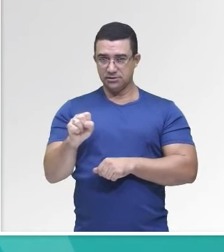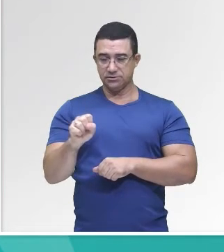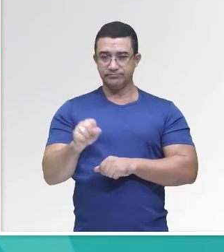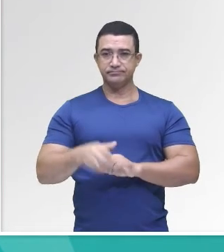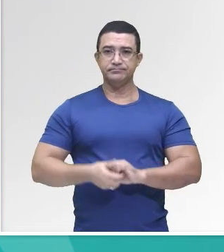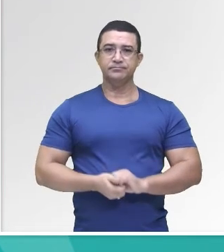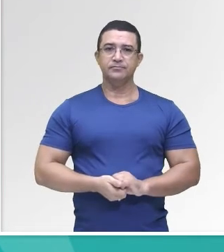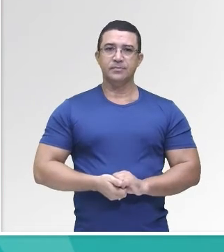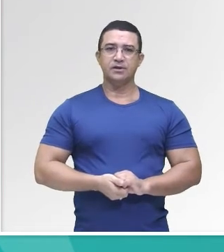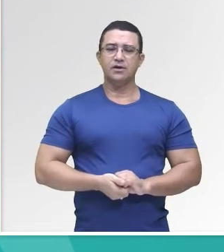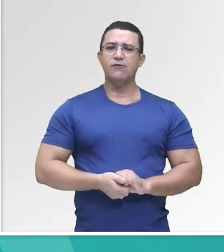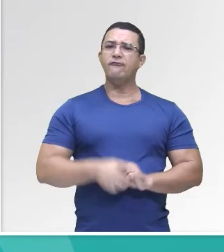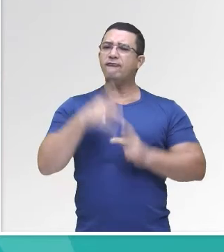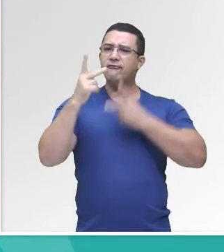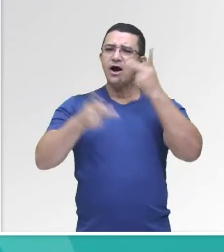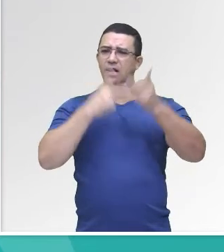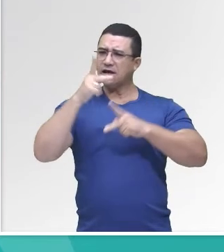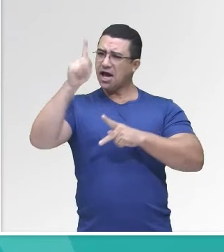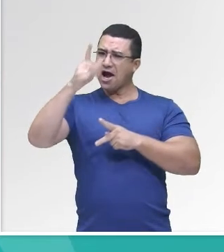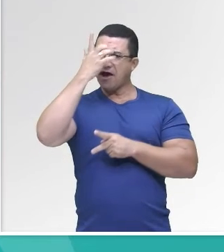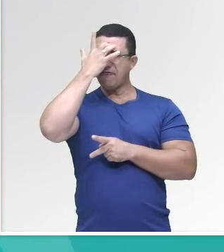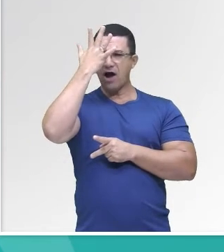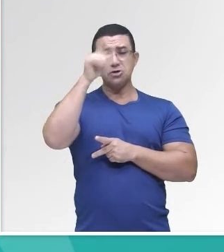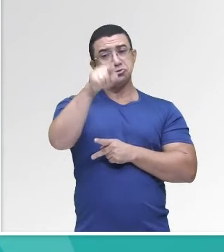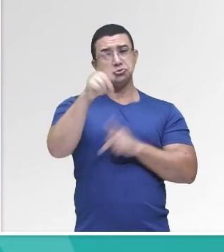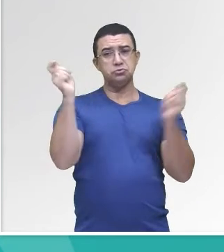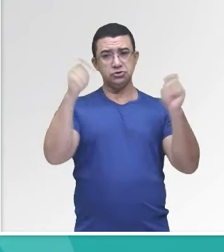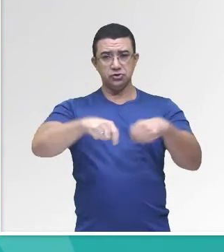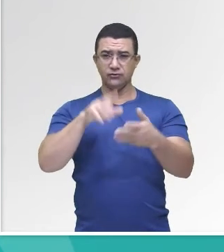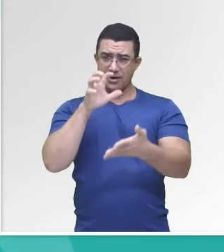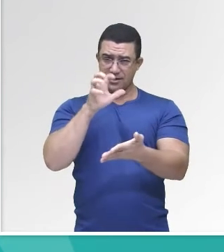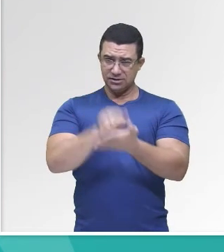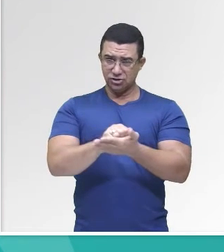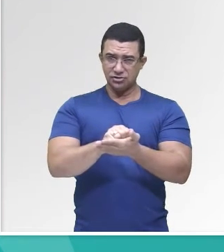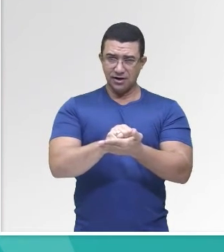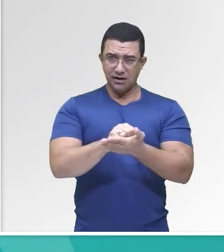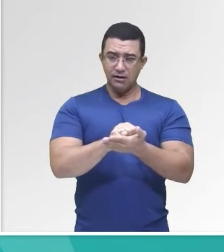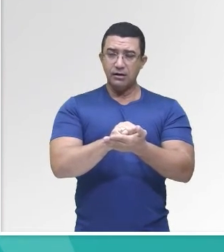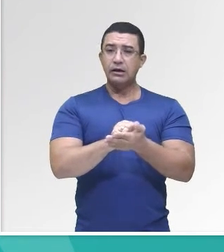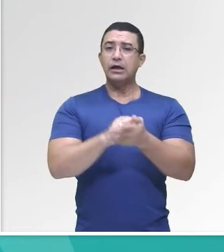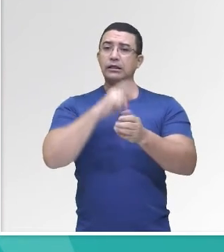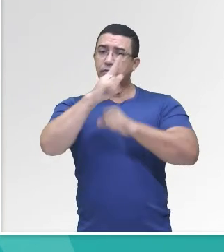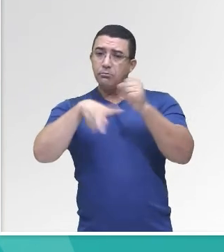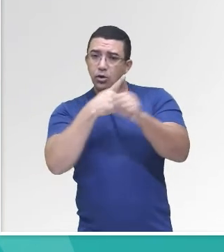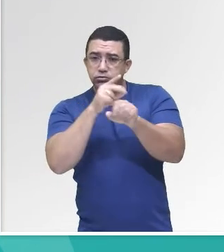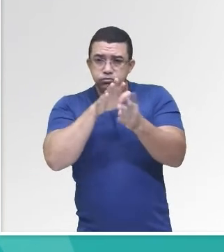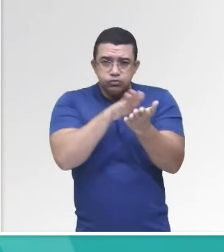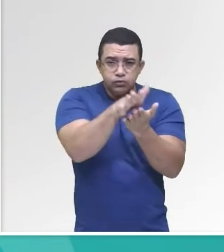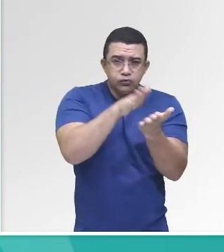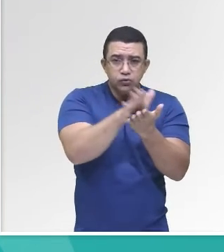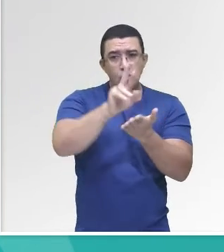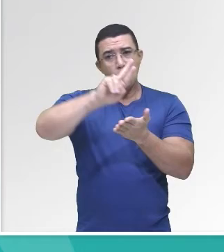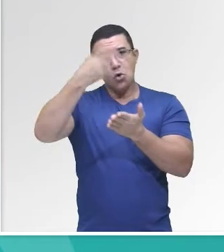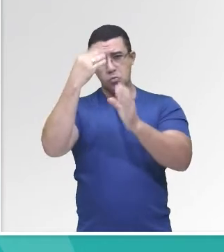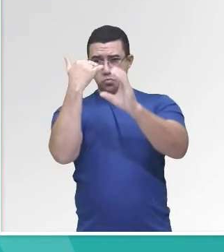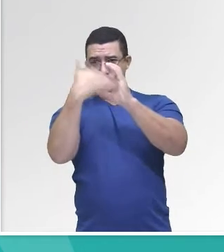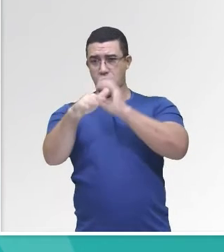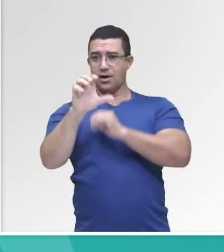Por quê? Porque você pode se registrar aqui para imprimir esses cupons ou receber esses cupons